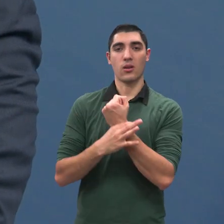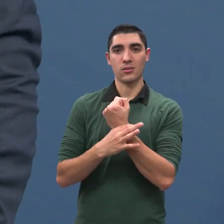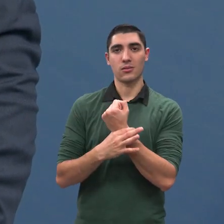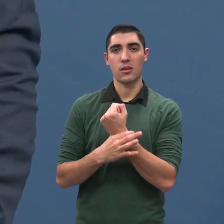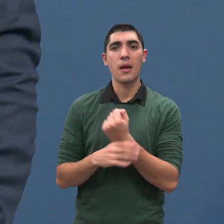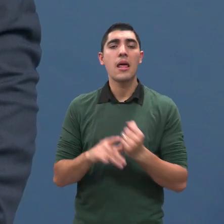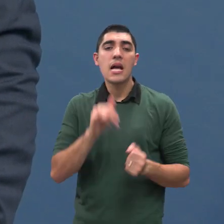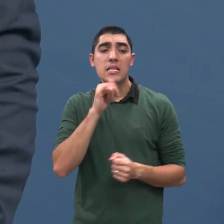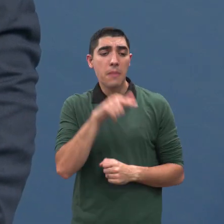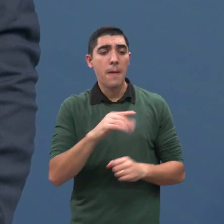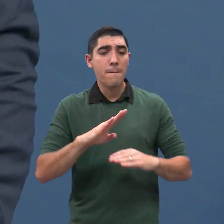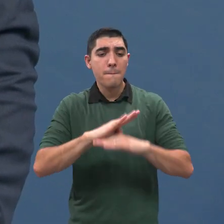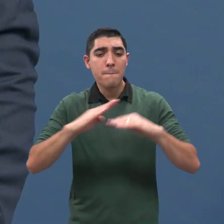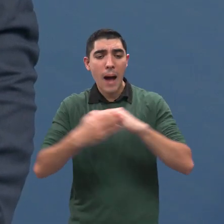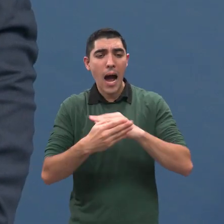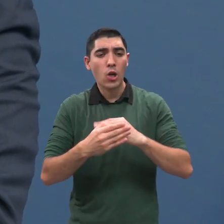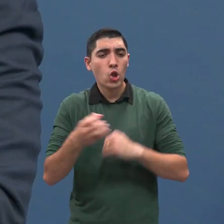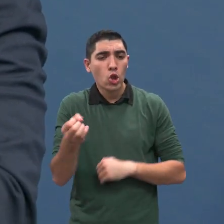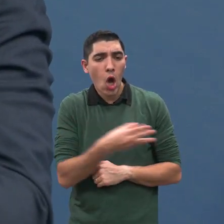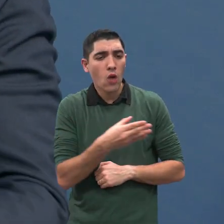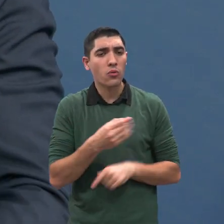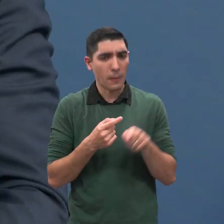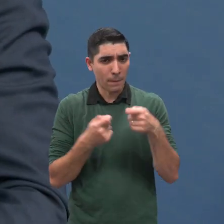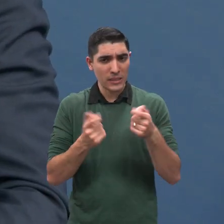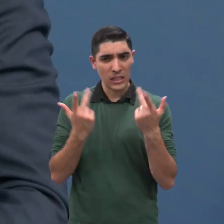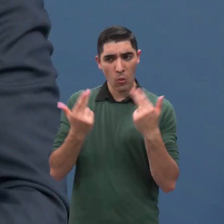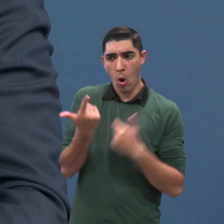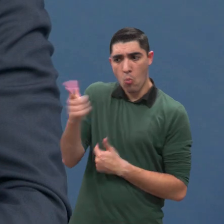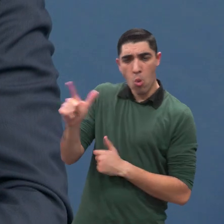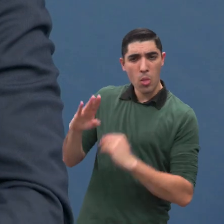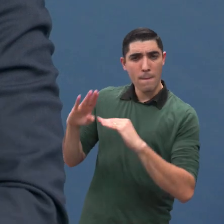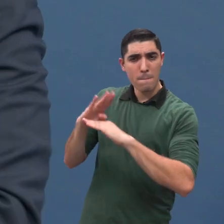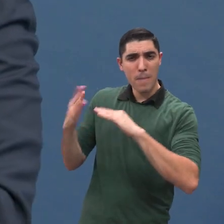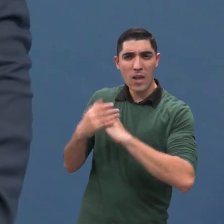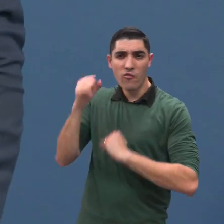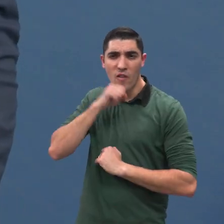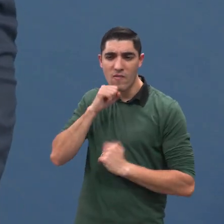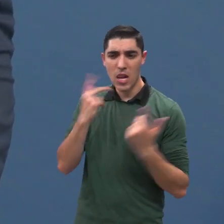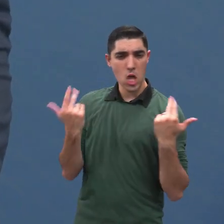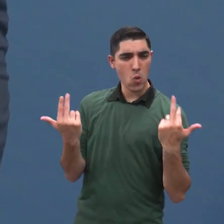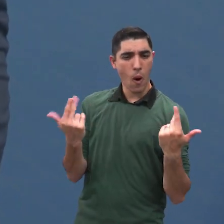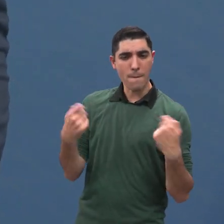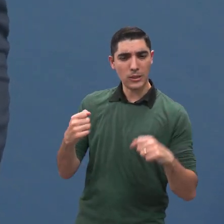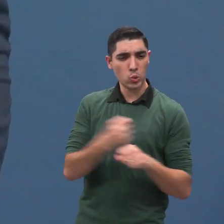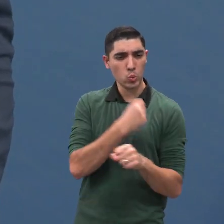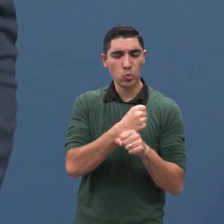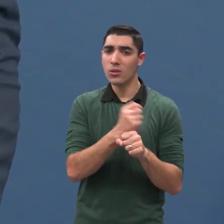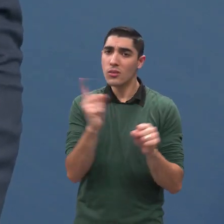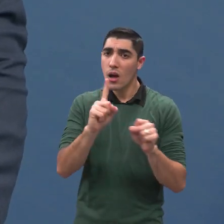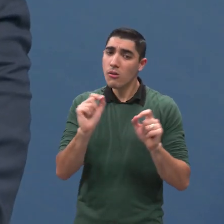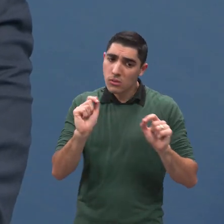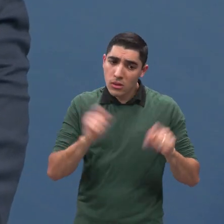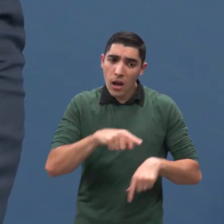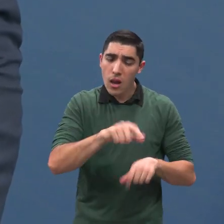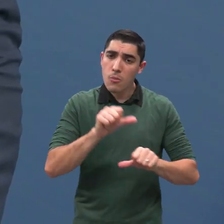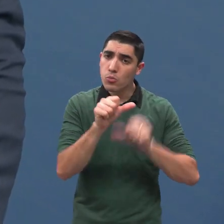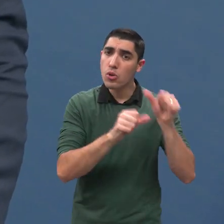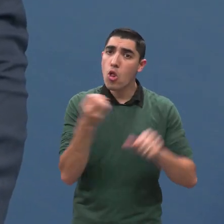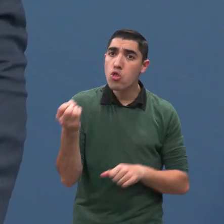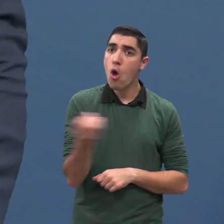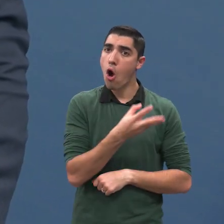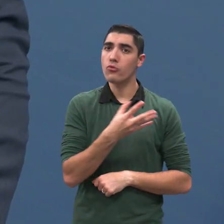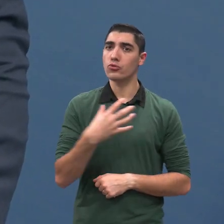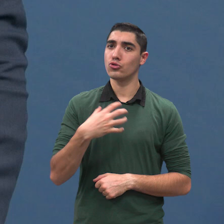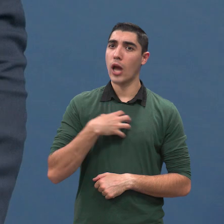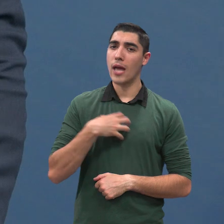vai sair, porque ele não tem que sair do mesmo modelo que já existe, né? Então, esse bairro novo a ser construído, que eu falo assim, a cidade a ser